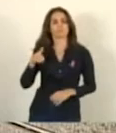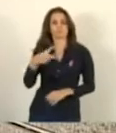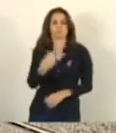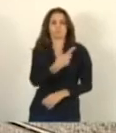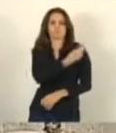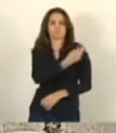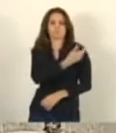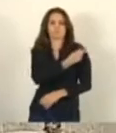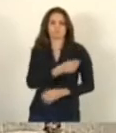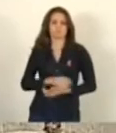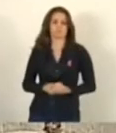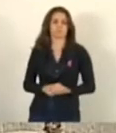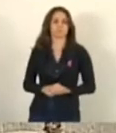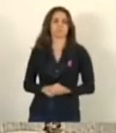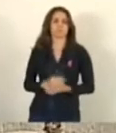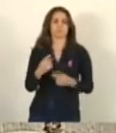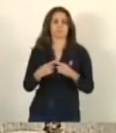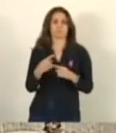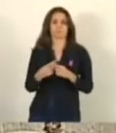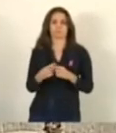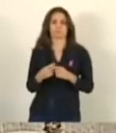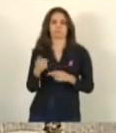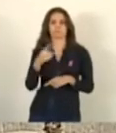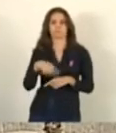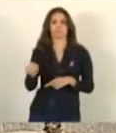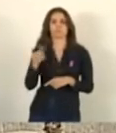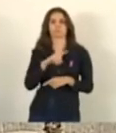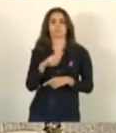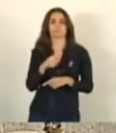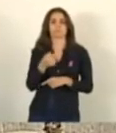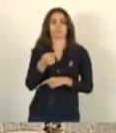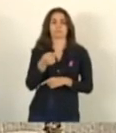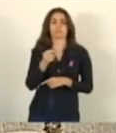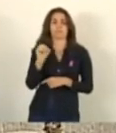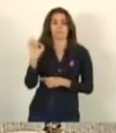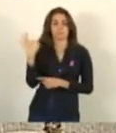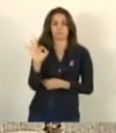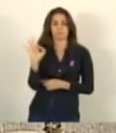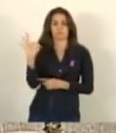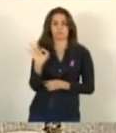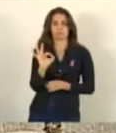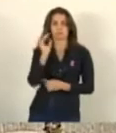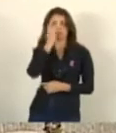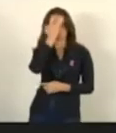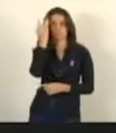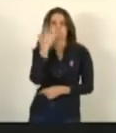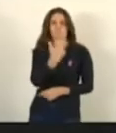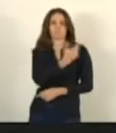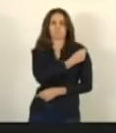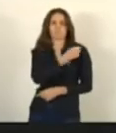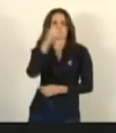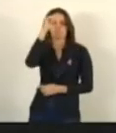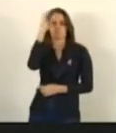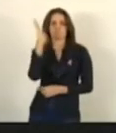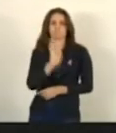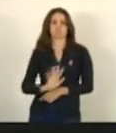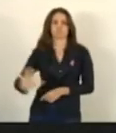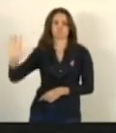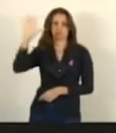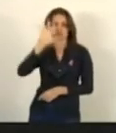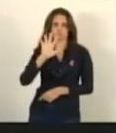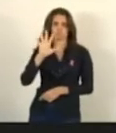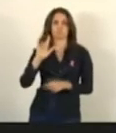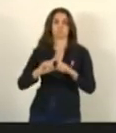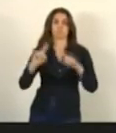vacinando. Porque hoje nós estamos com quase 70% de vacinação em todo o Brasil, mas